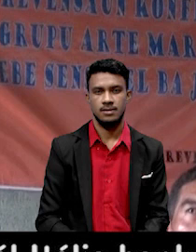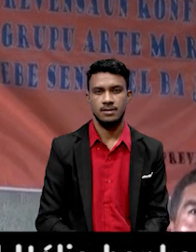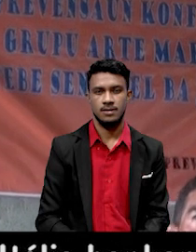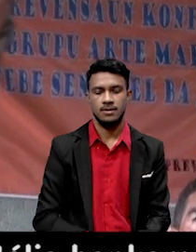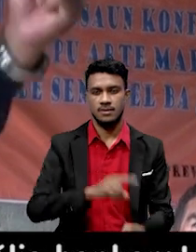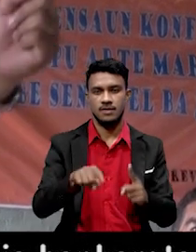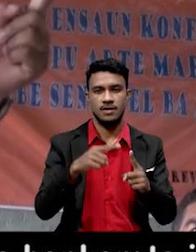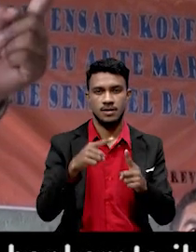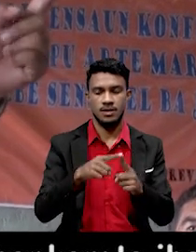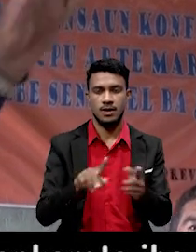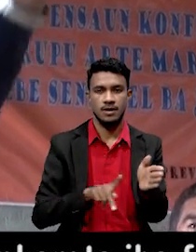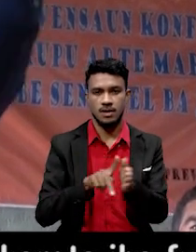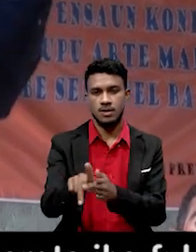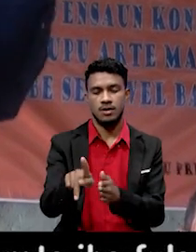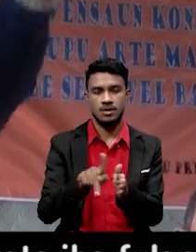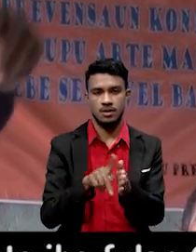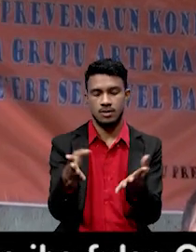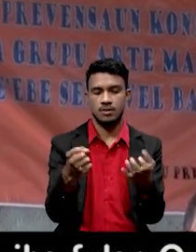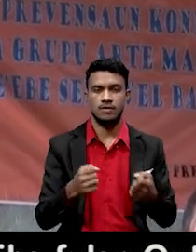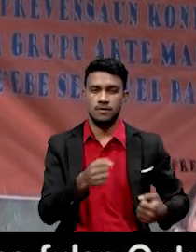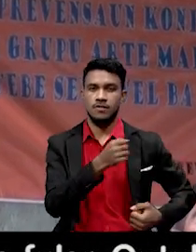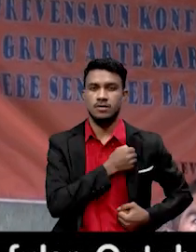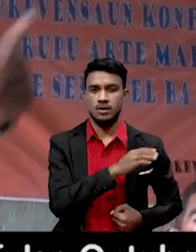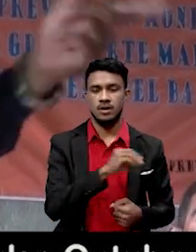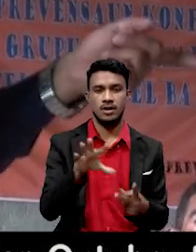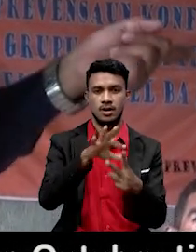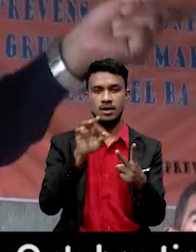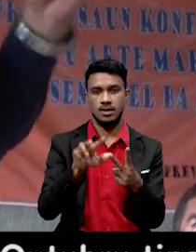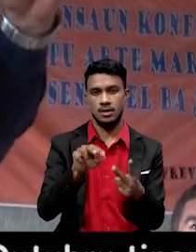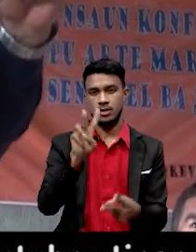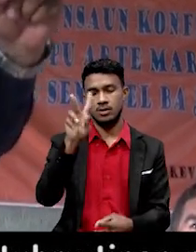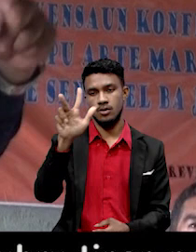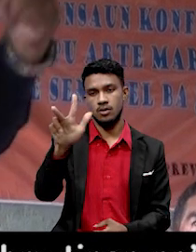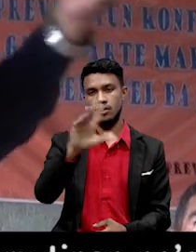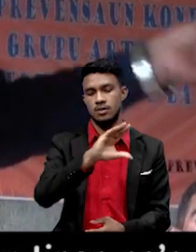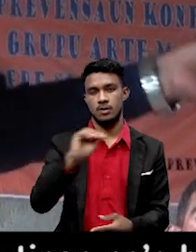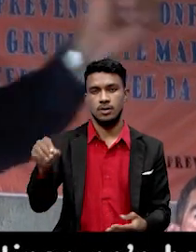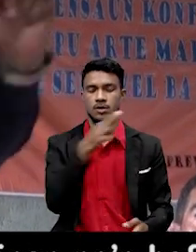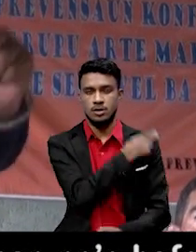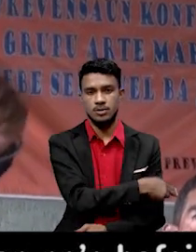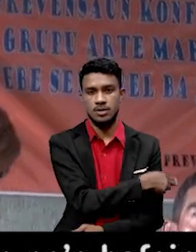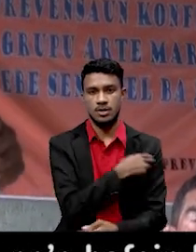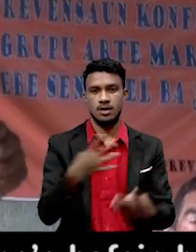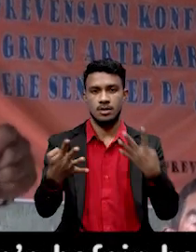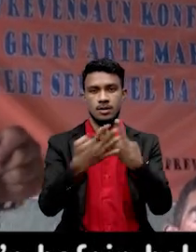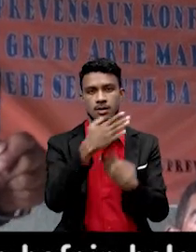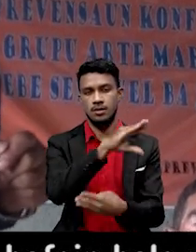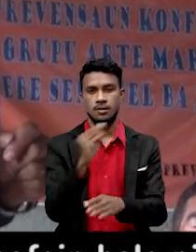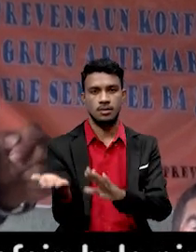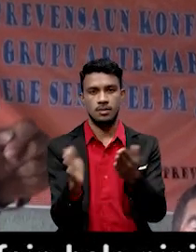Quando vai ter coco força, ele dá lá todo dele. Vai ao hospital, vai à comarca ou mate.